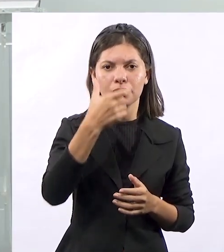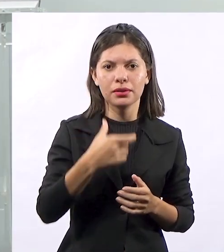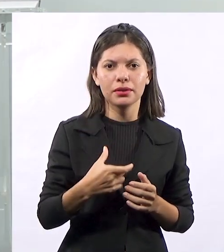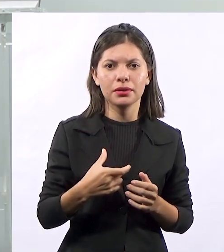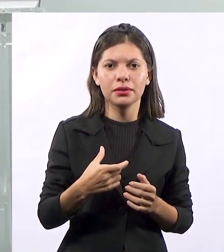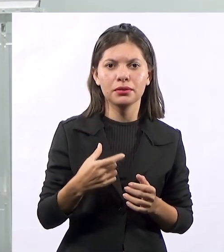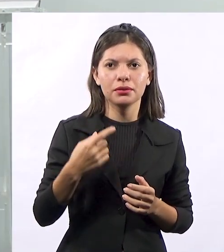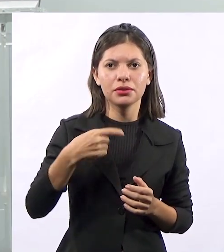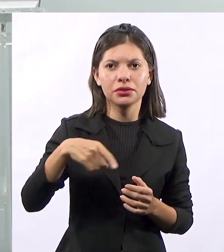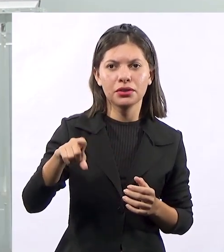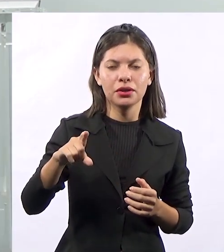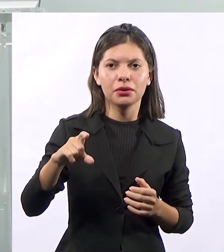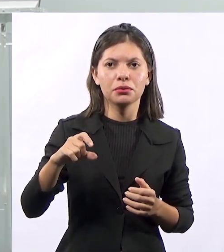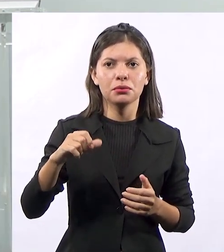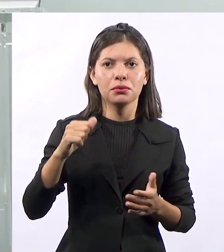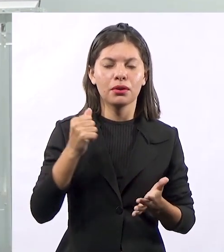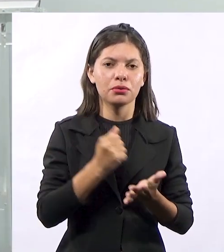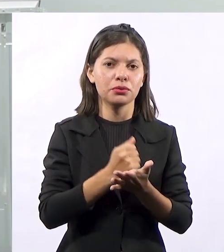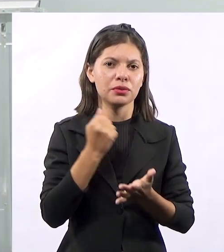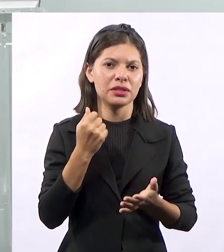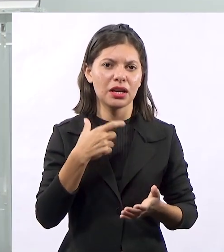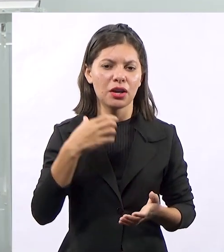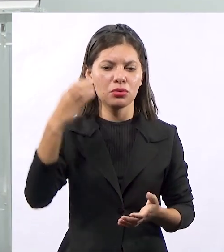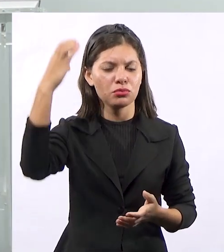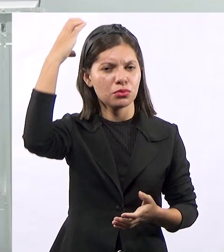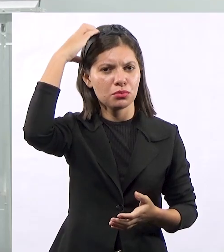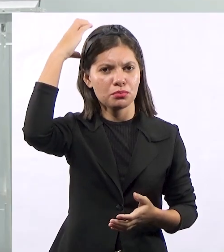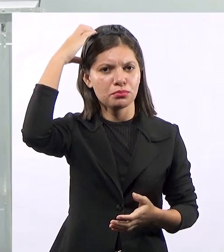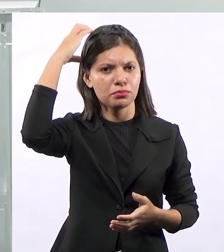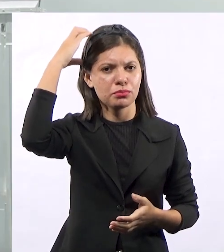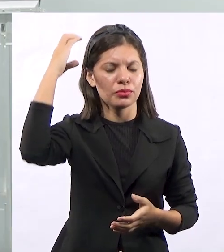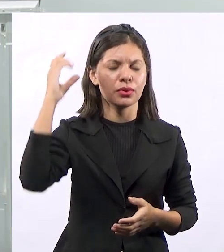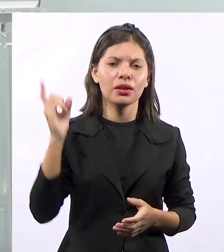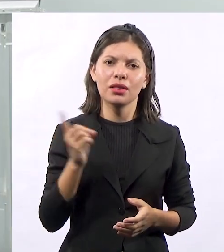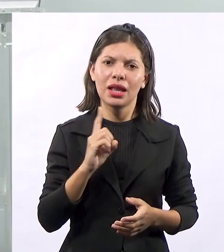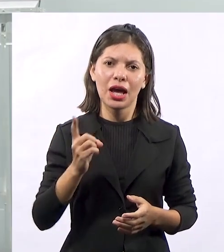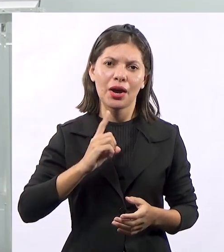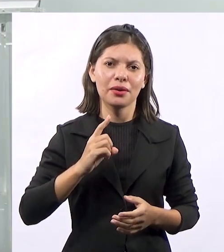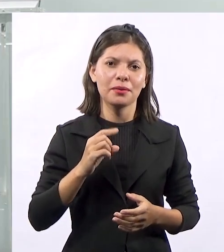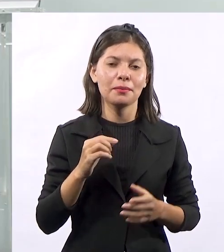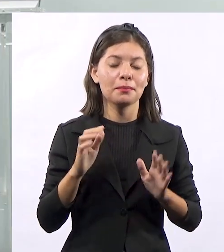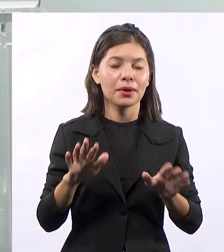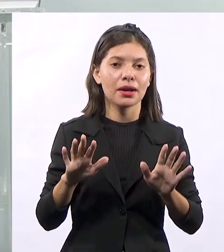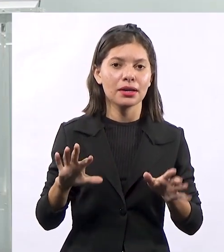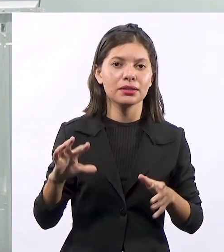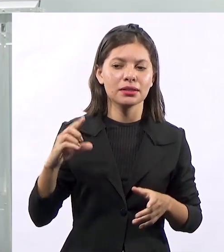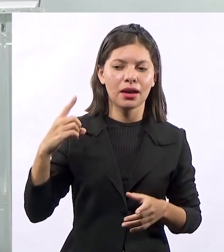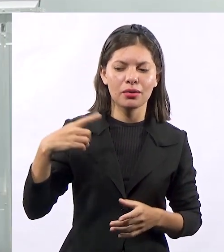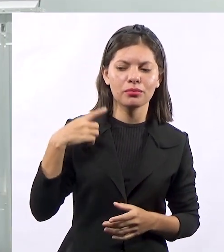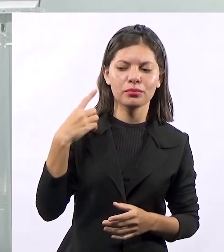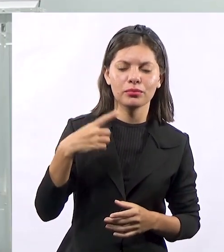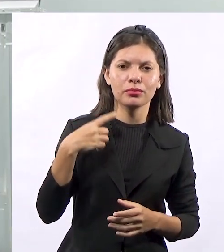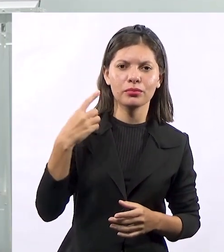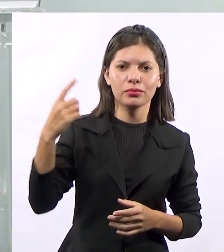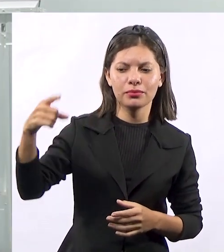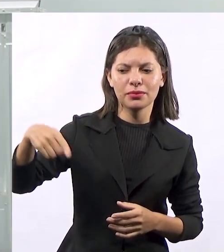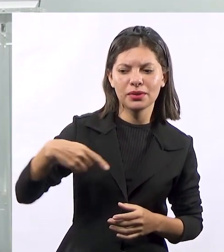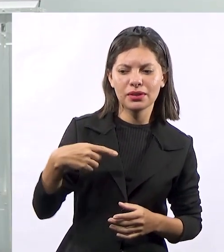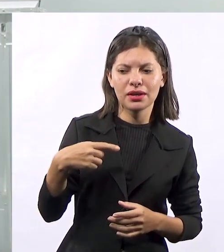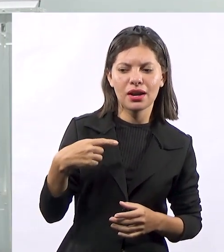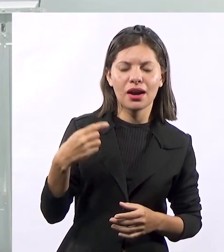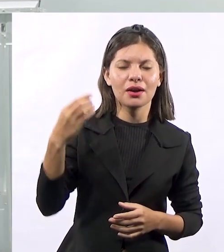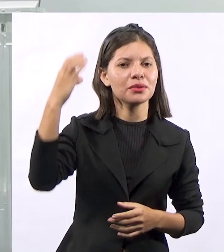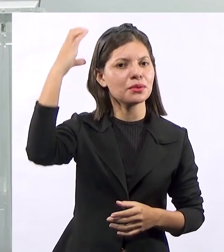Anabela, chegar ao juiz e dizer que eu não sou culpada. Outra coisa é um advogado chegar lá e falar que eu não sou